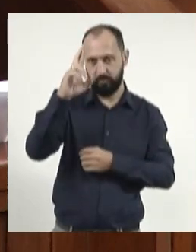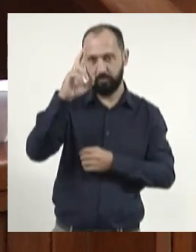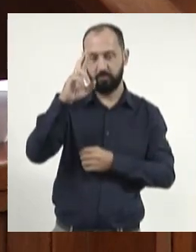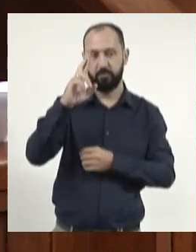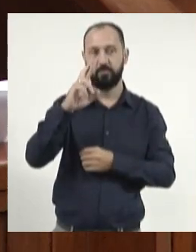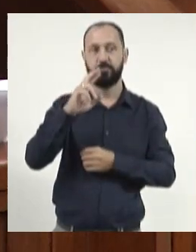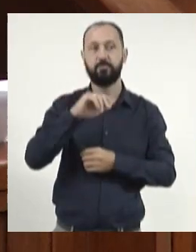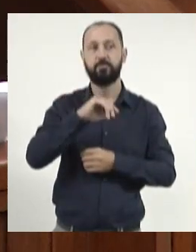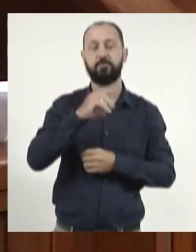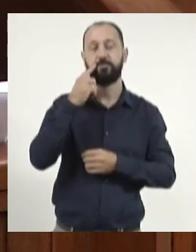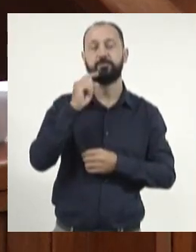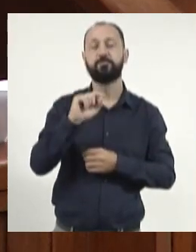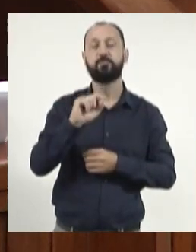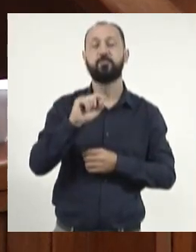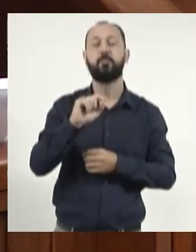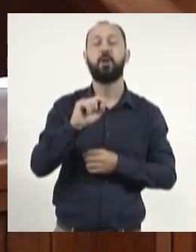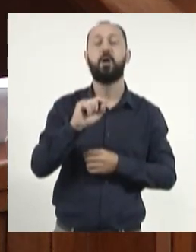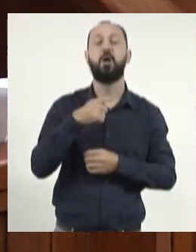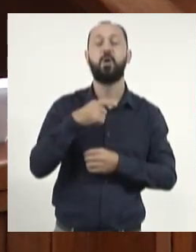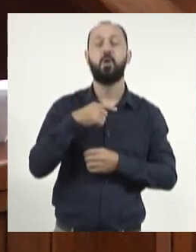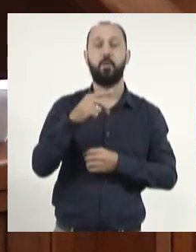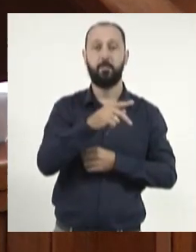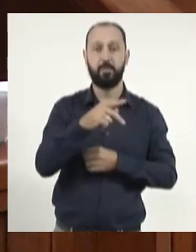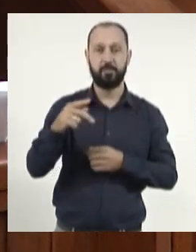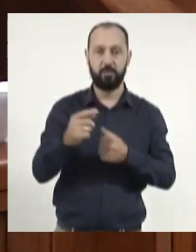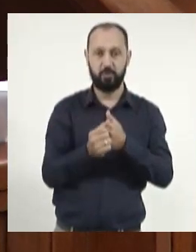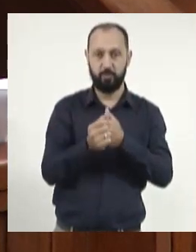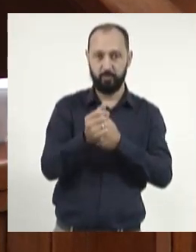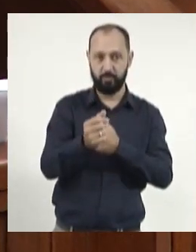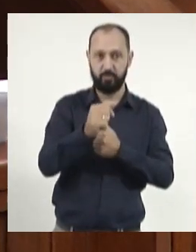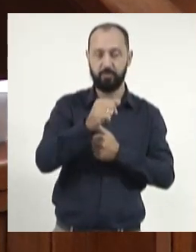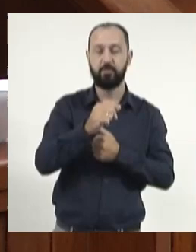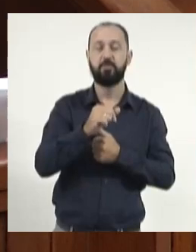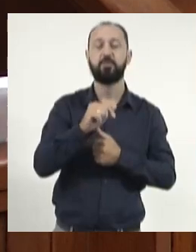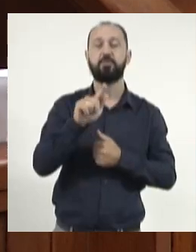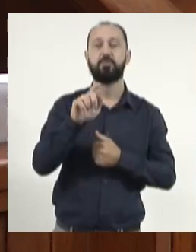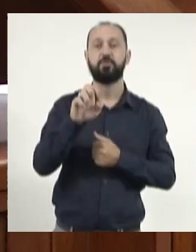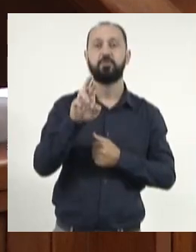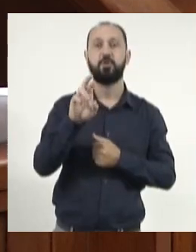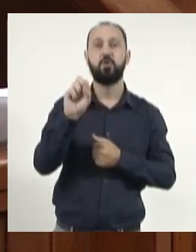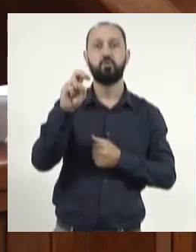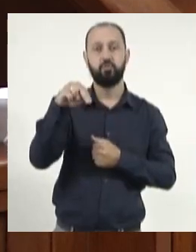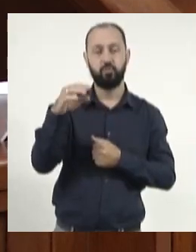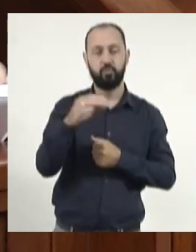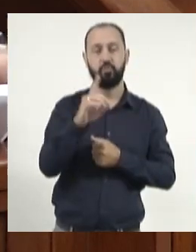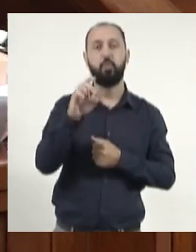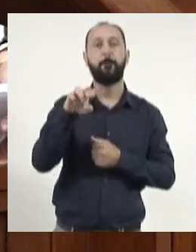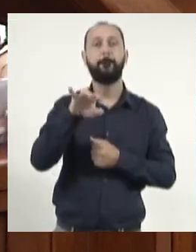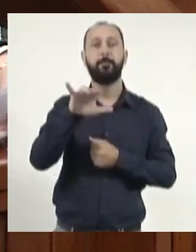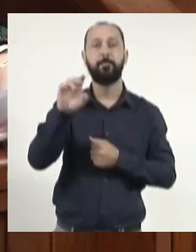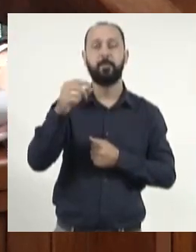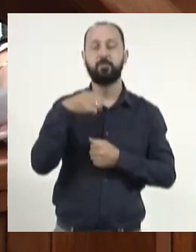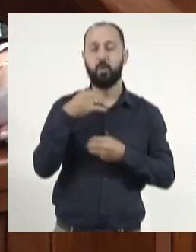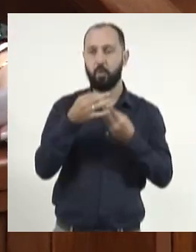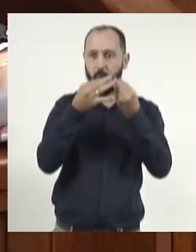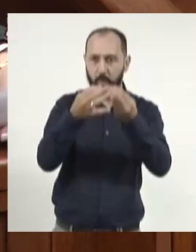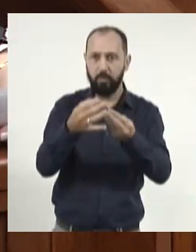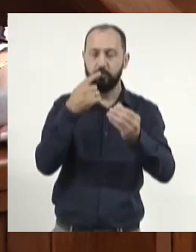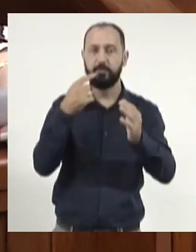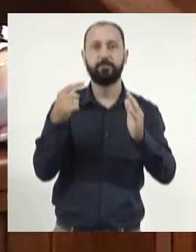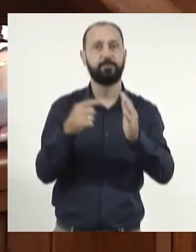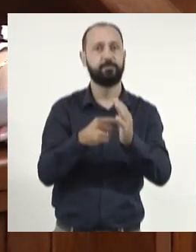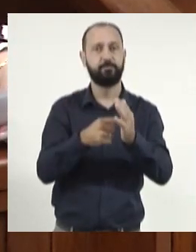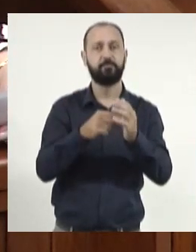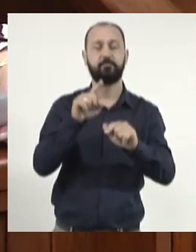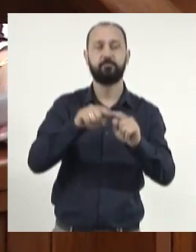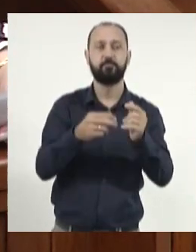Domingos, presidente do Tribunal de Contas do Estado de Mato Grosso do Sul, para que encaminhe várias informações e documentos,